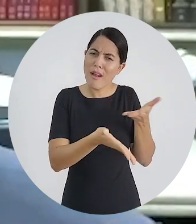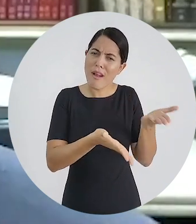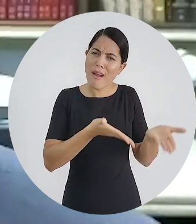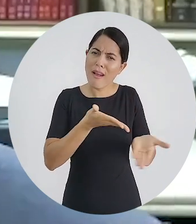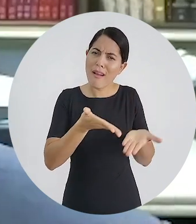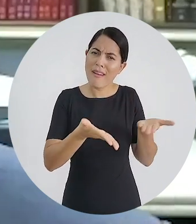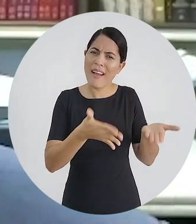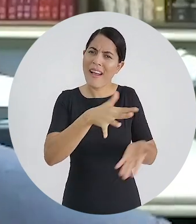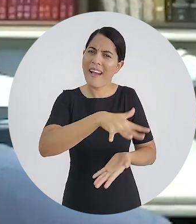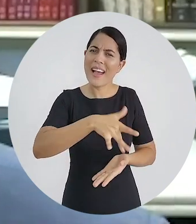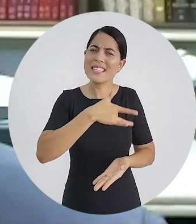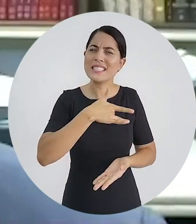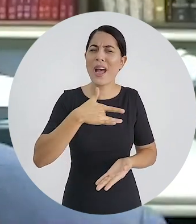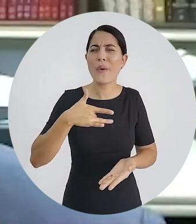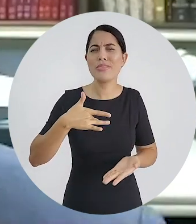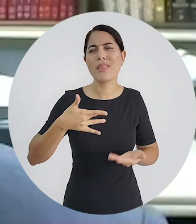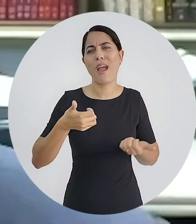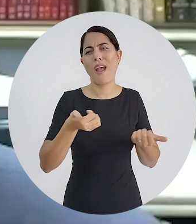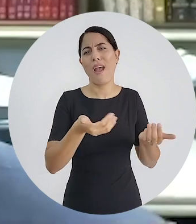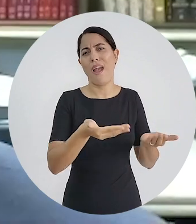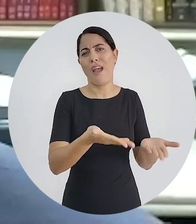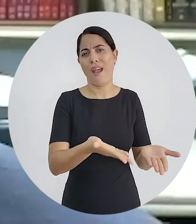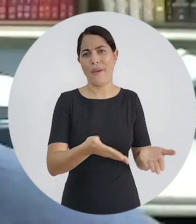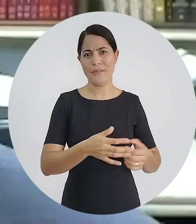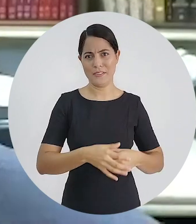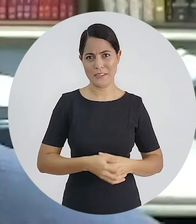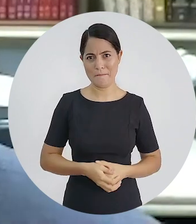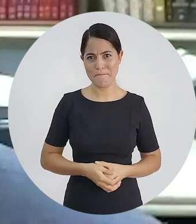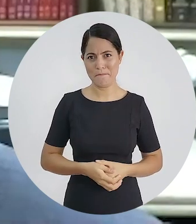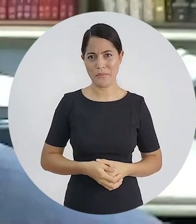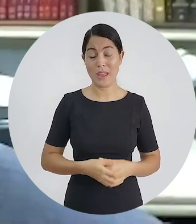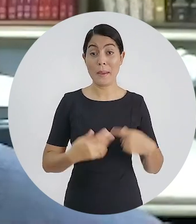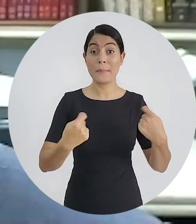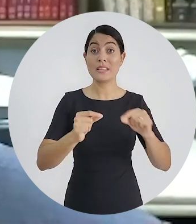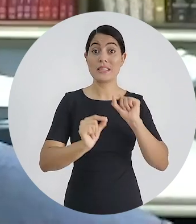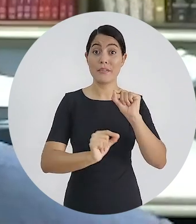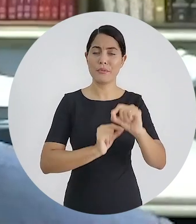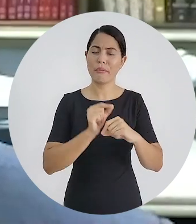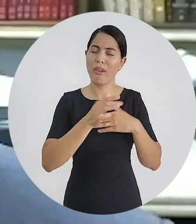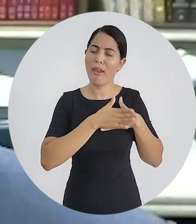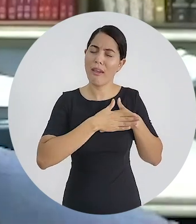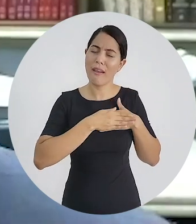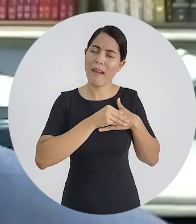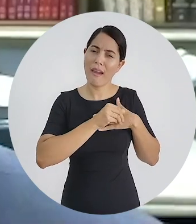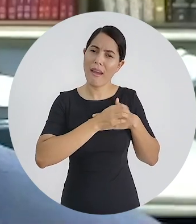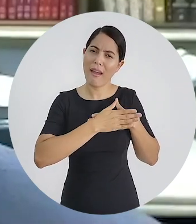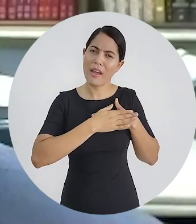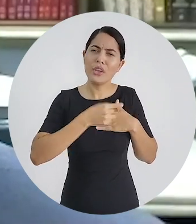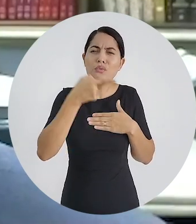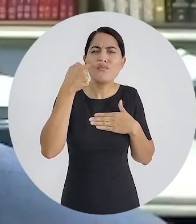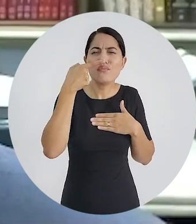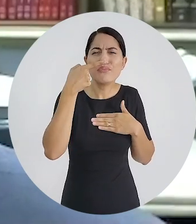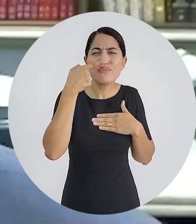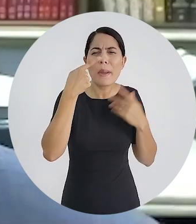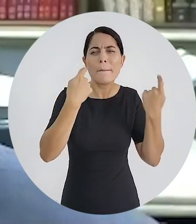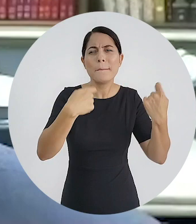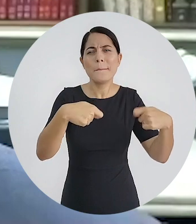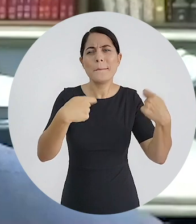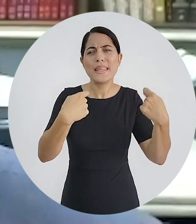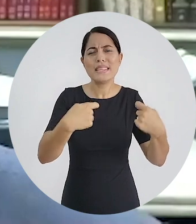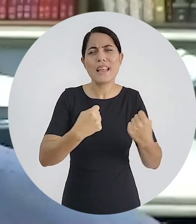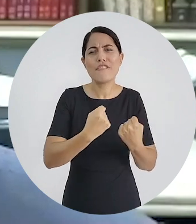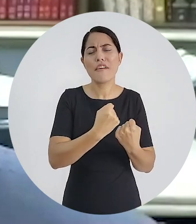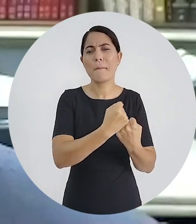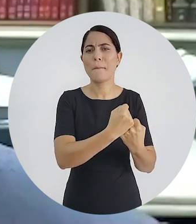de formação, de desenvolvimento sadio de uma criança. É um lugar onde você deve ter afeto, carinho,